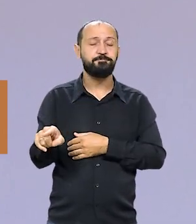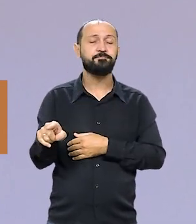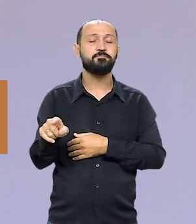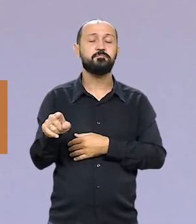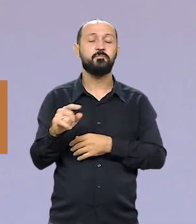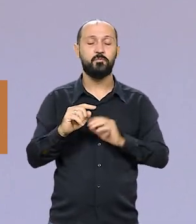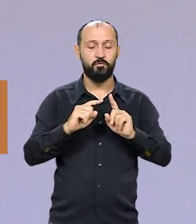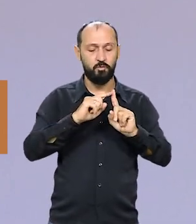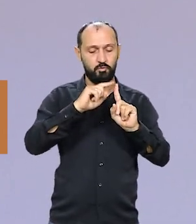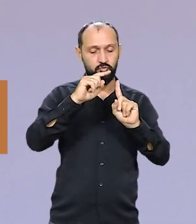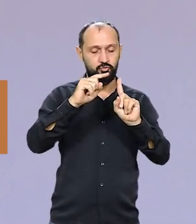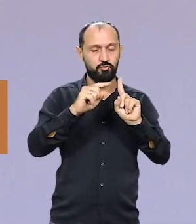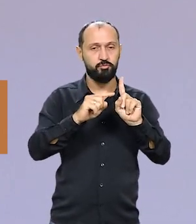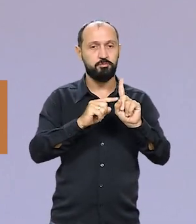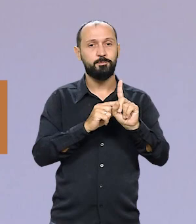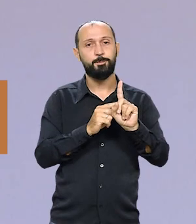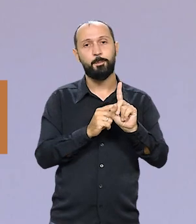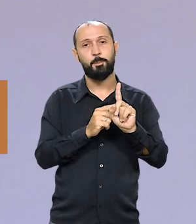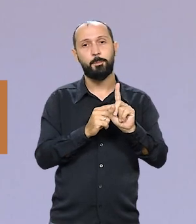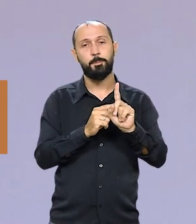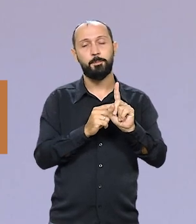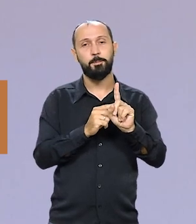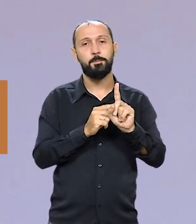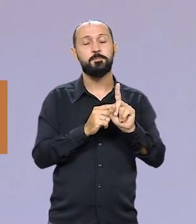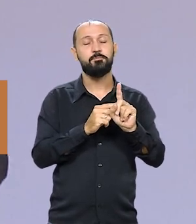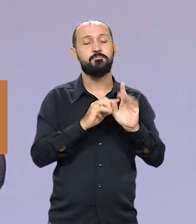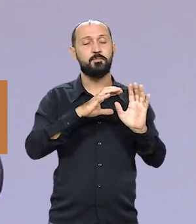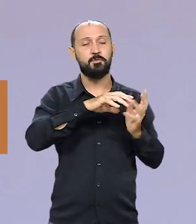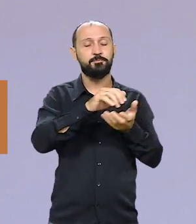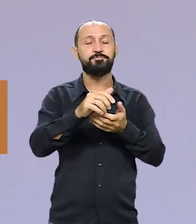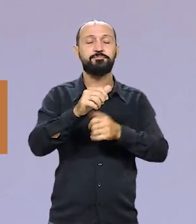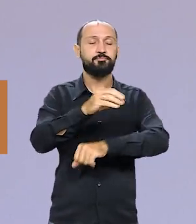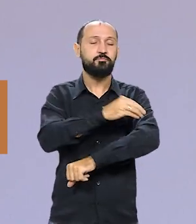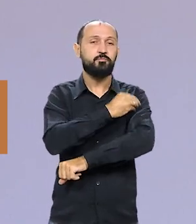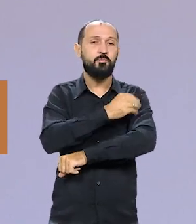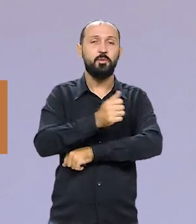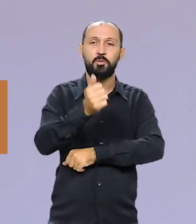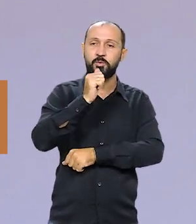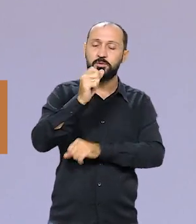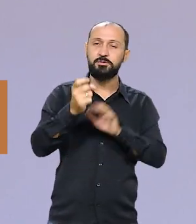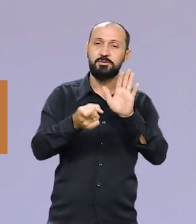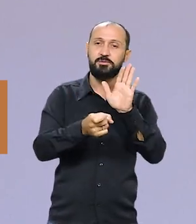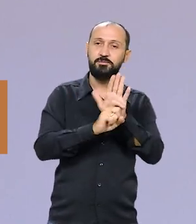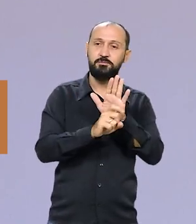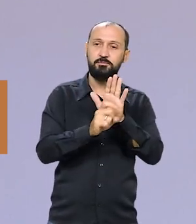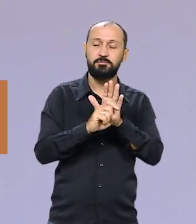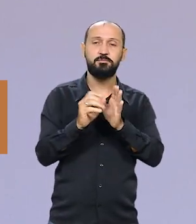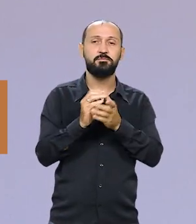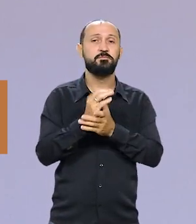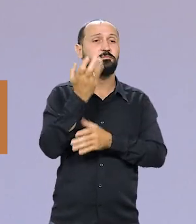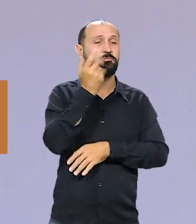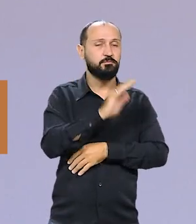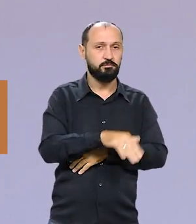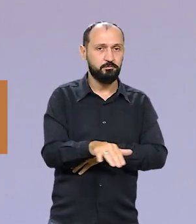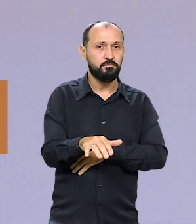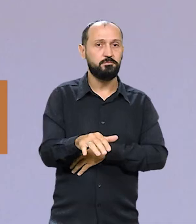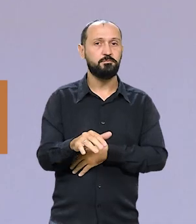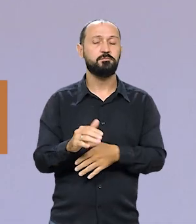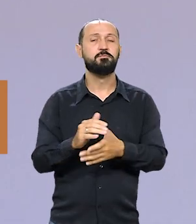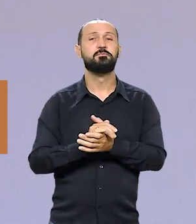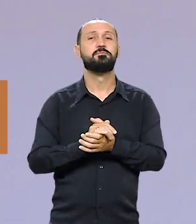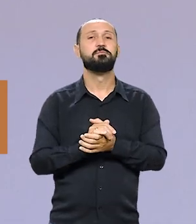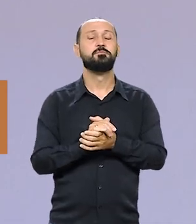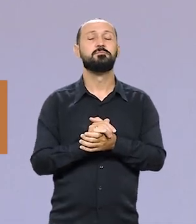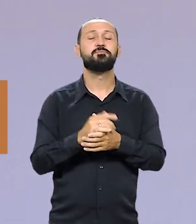foi gestada justamente dentro desse universo do álcool e da droga. Portanto, ela, na infância,